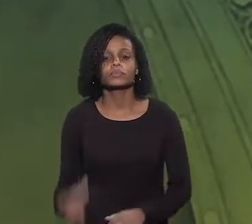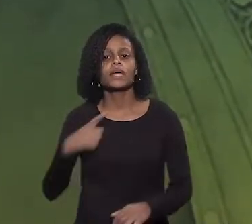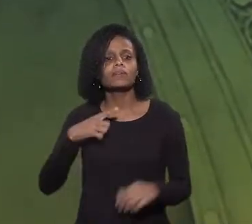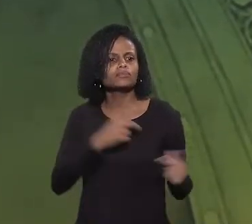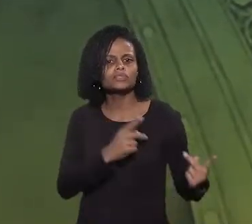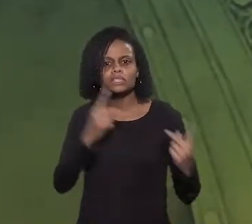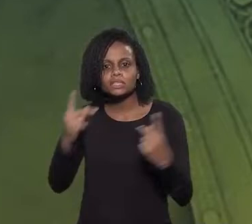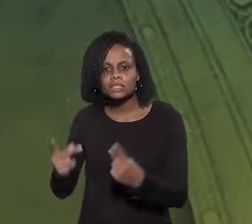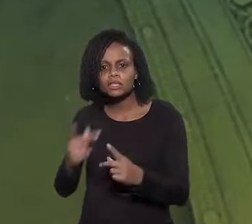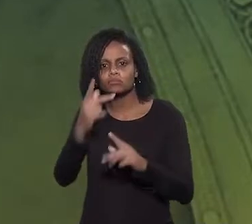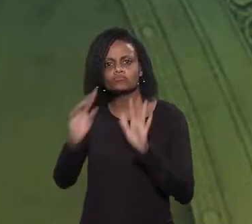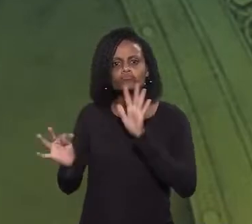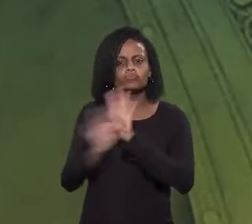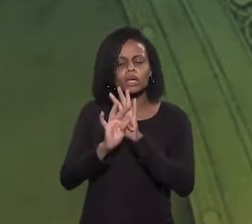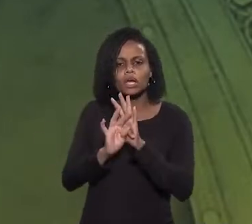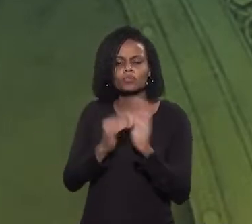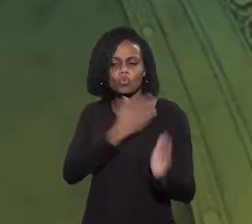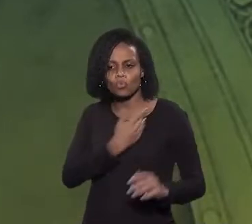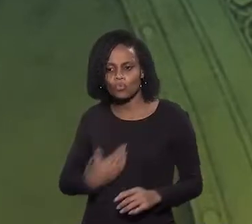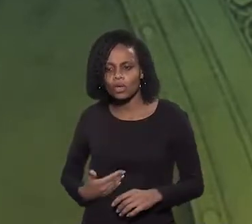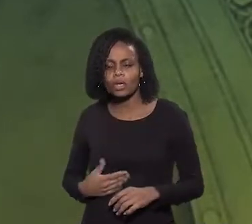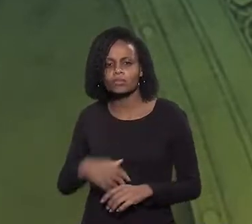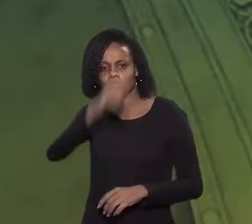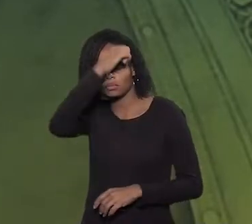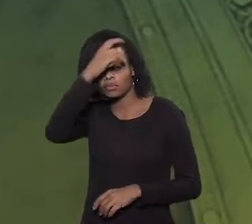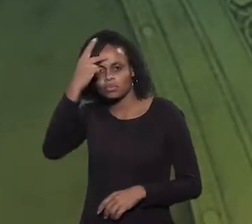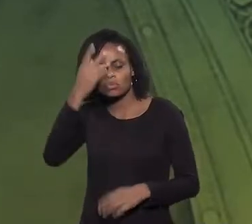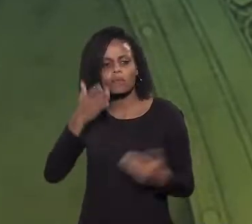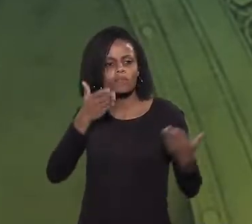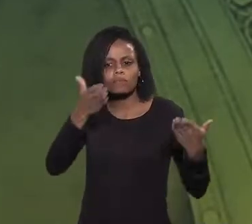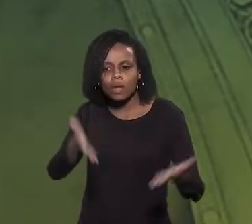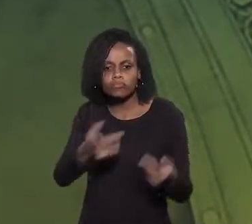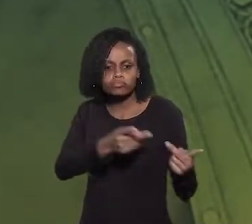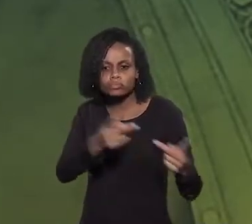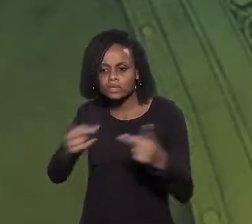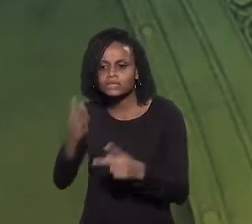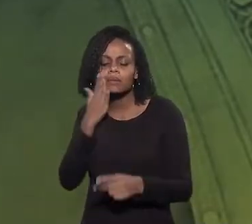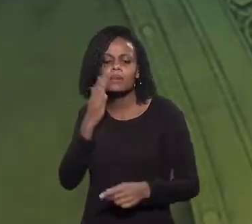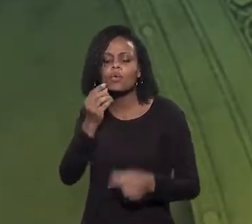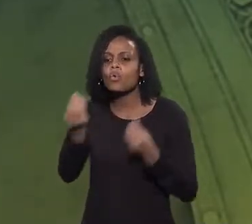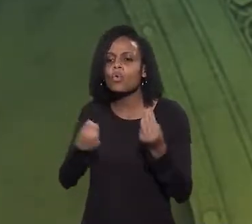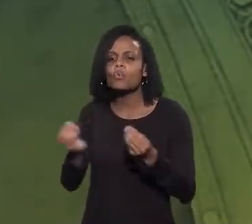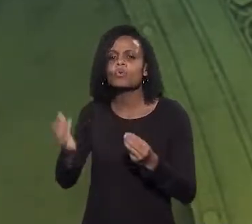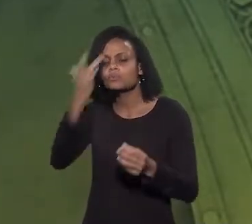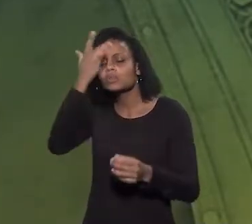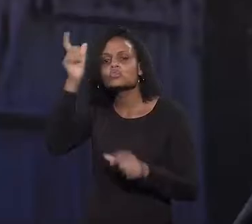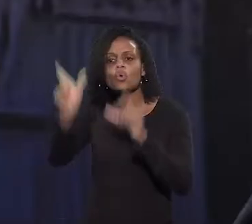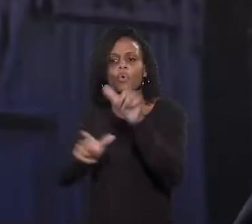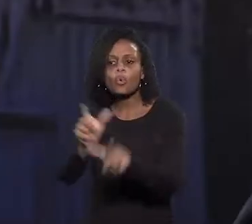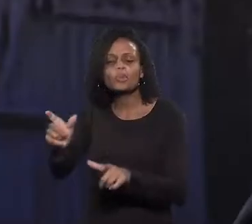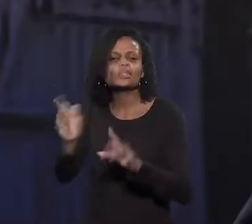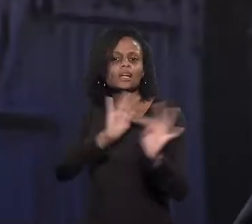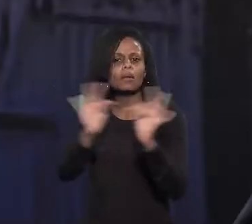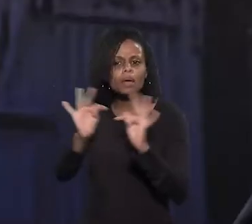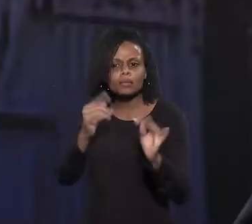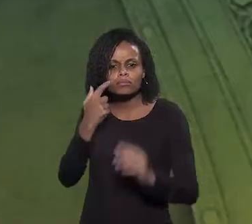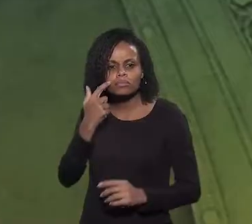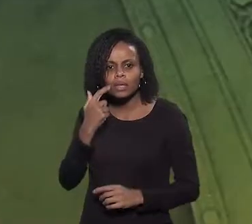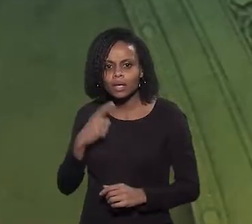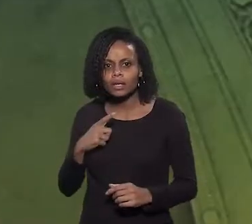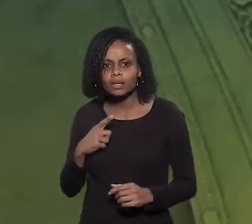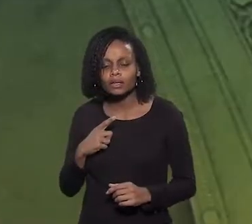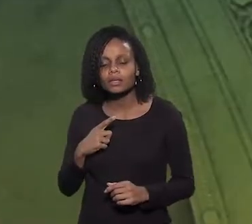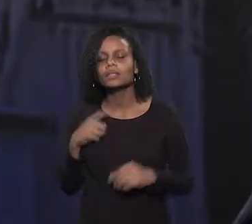existem visitas de técnicos do governo, da prefeitura, para ver como os pacientes ou acolhidos, né, estão sendo